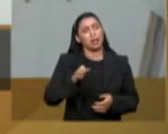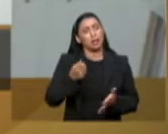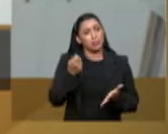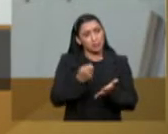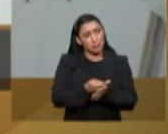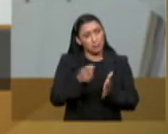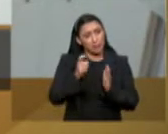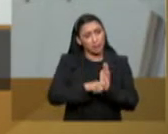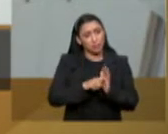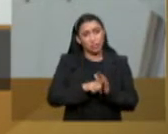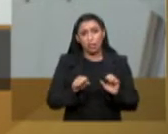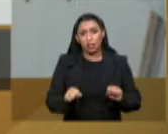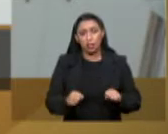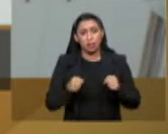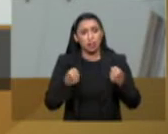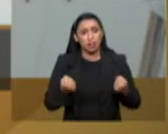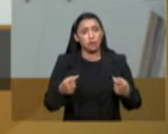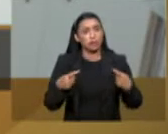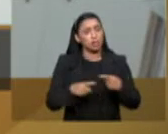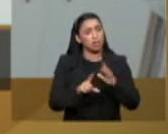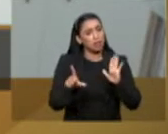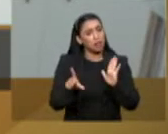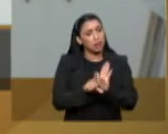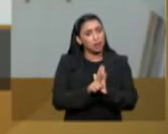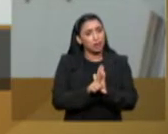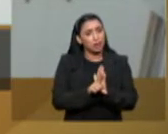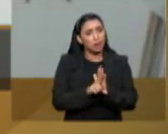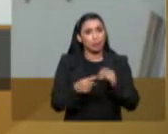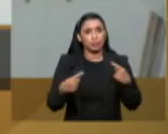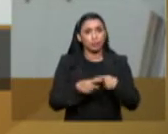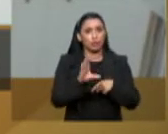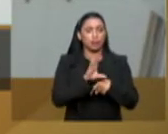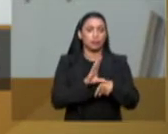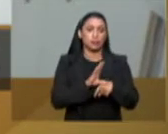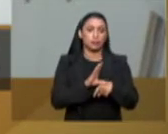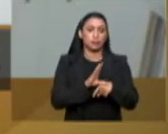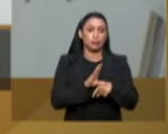a inconstitucionalidade do dispositivo legal,